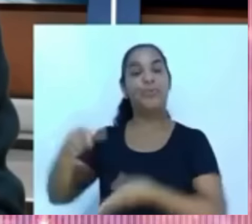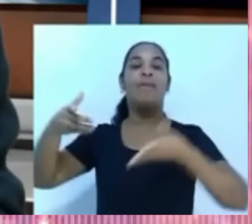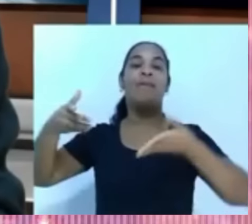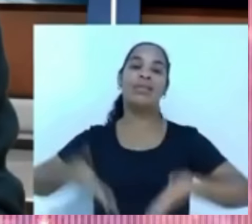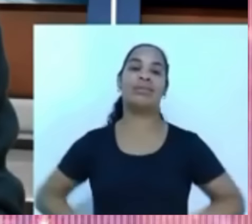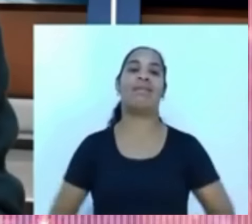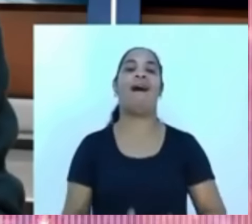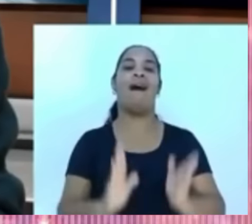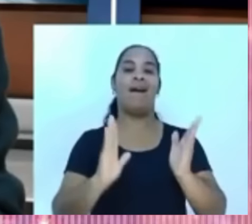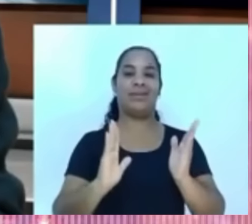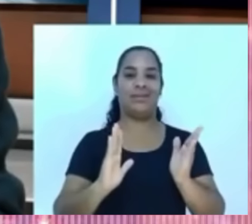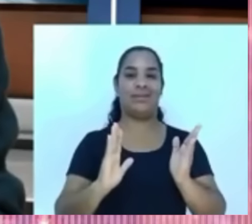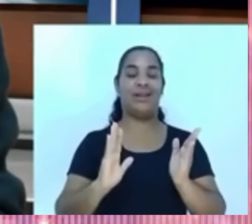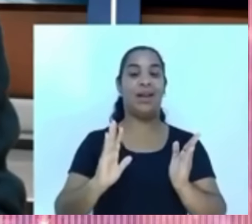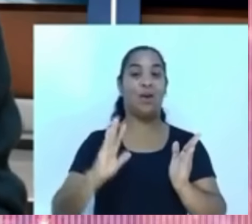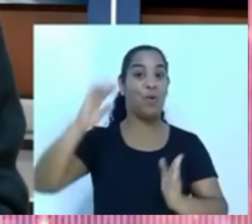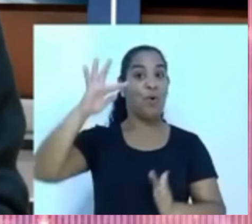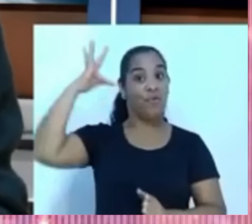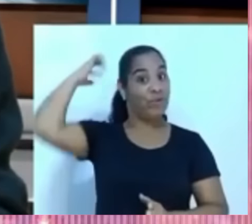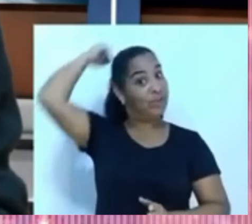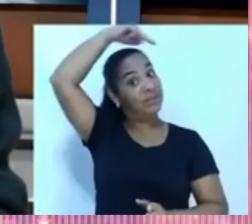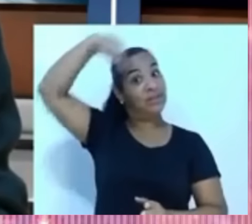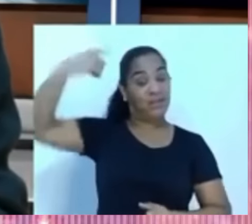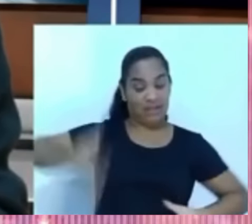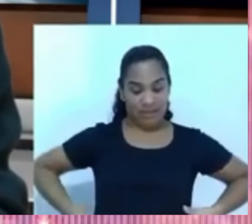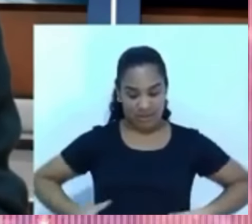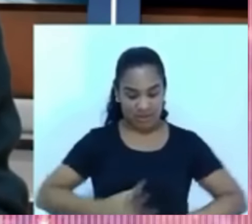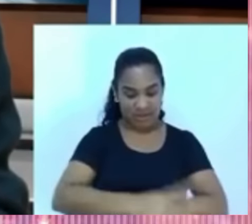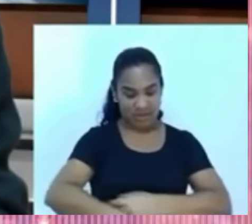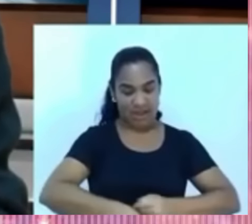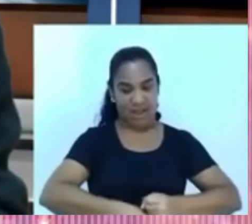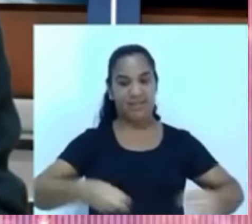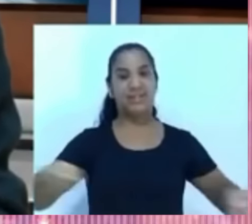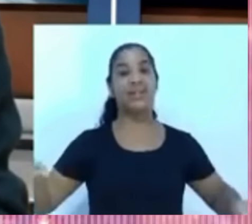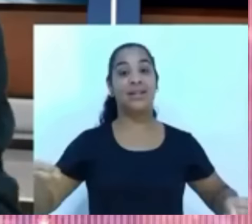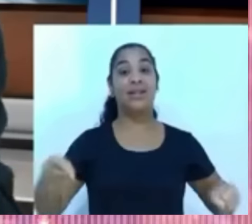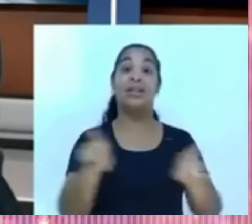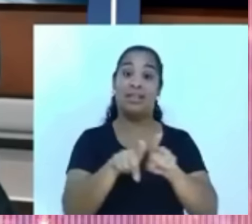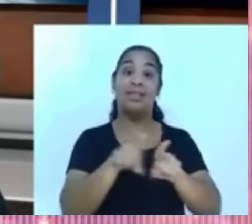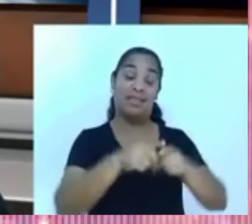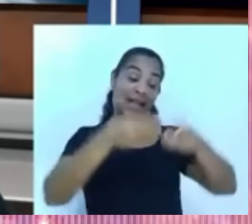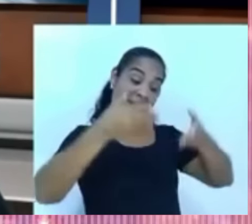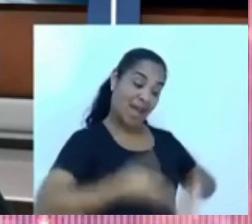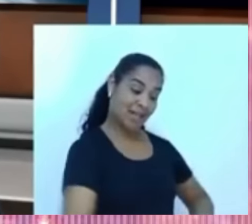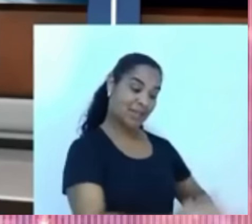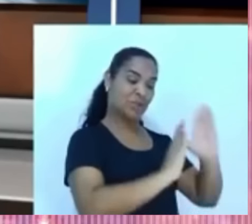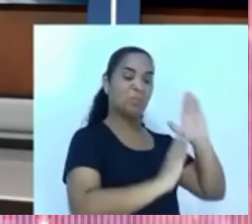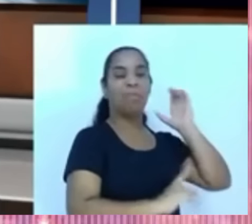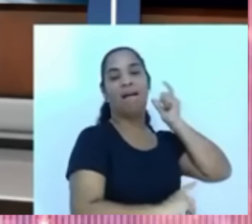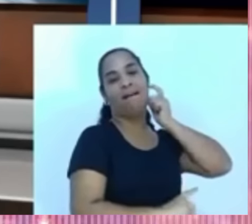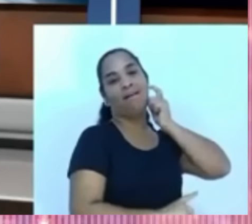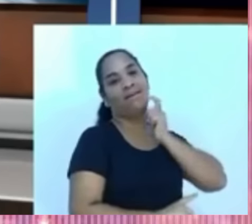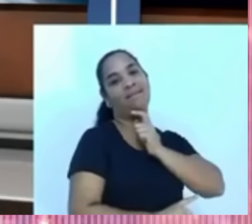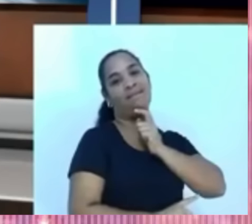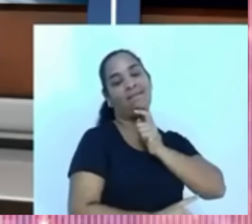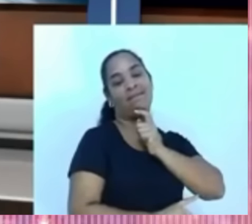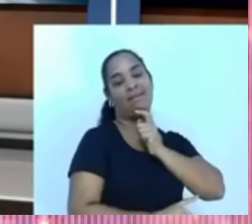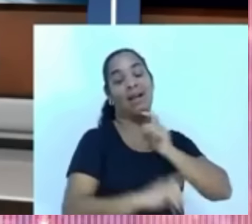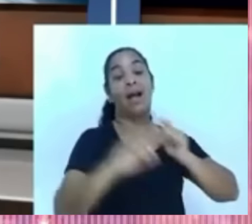de Francisco de Assis o nascimento de Alan Kardec o primeiro que